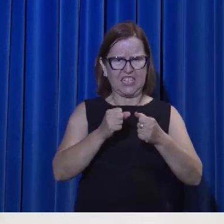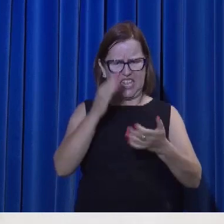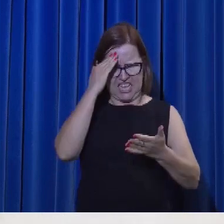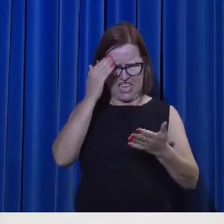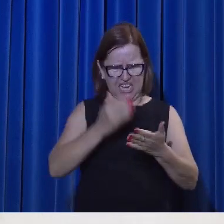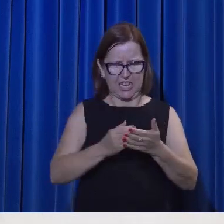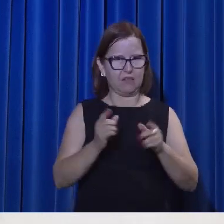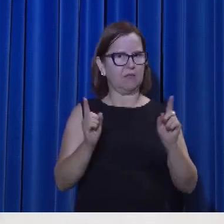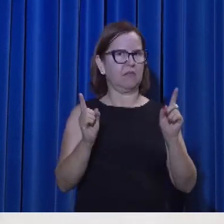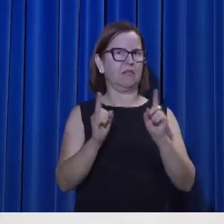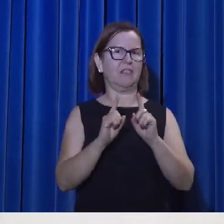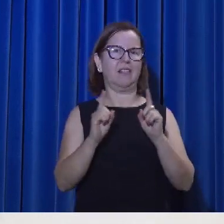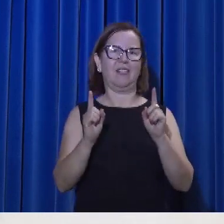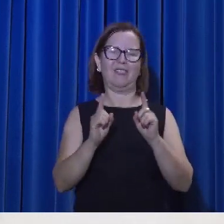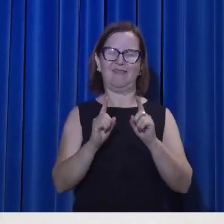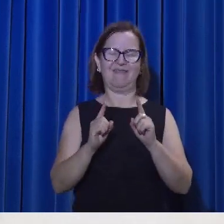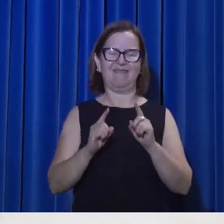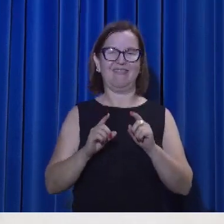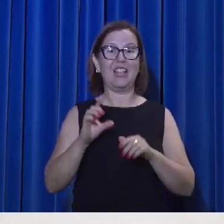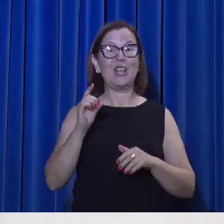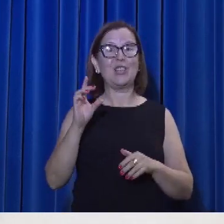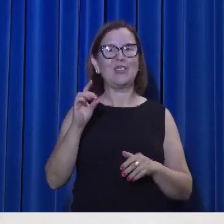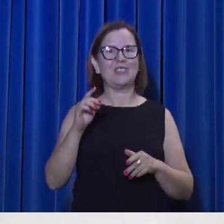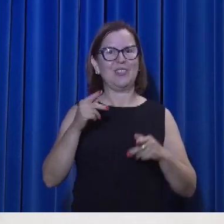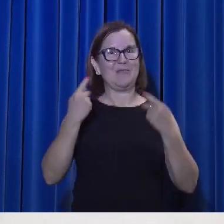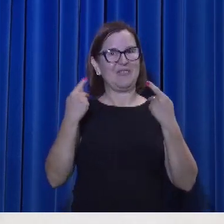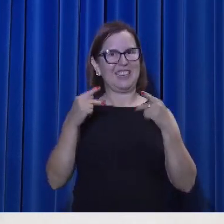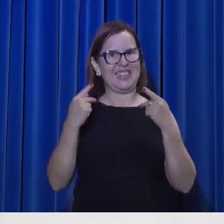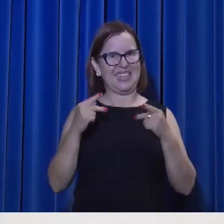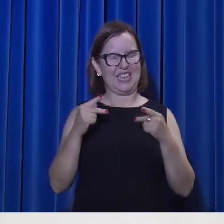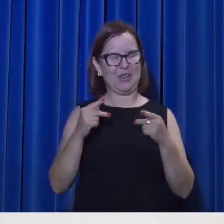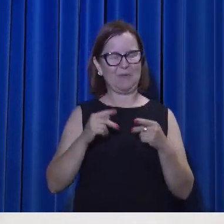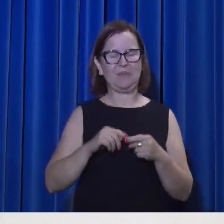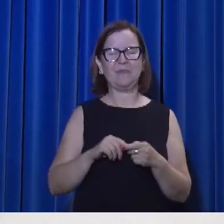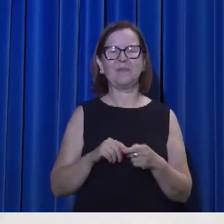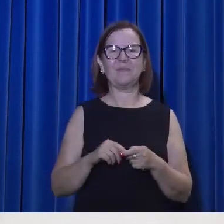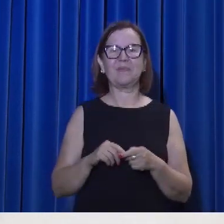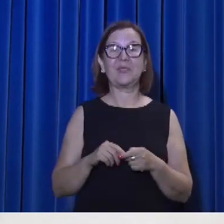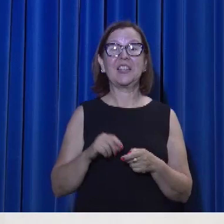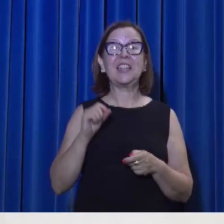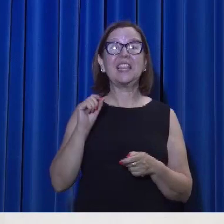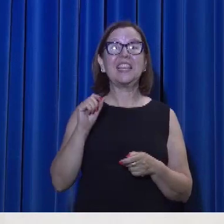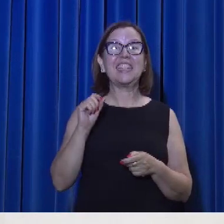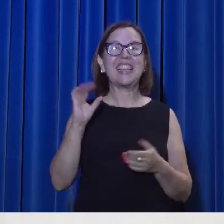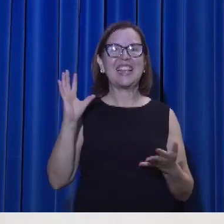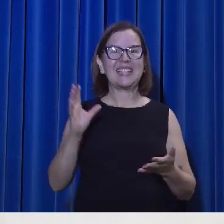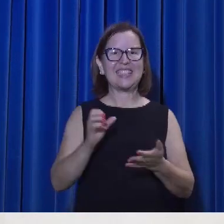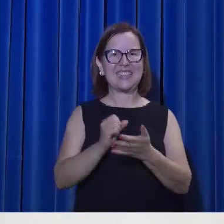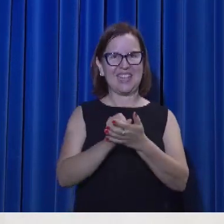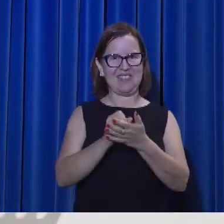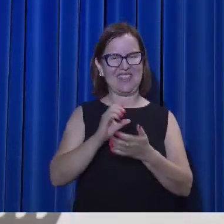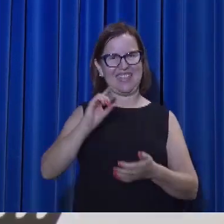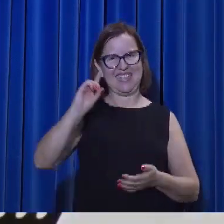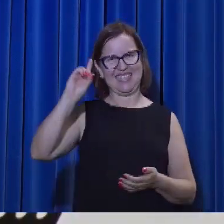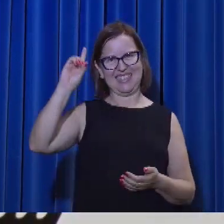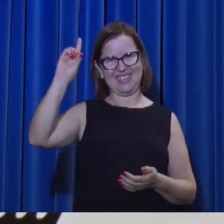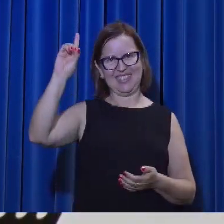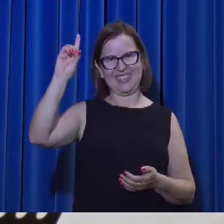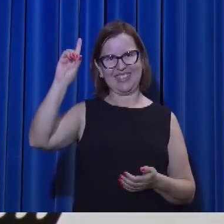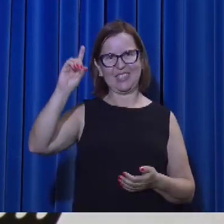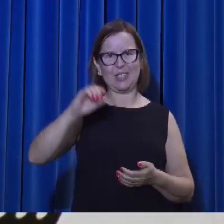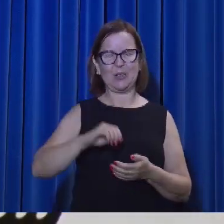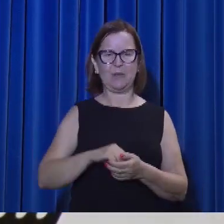luz, a fim de todos virem a crer por nosso intermédio. Mas quem vai salvar é Deus.